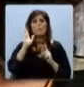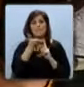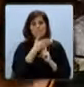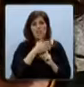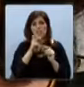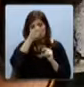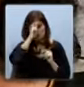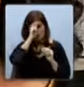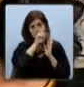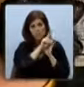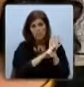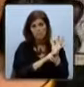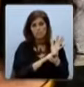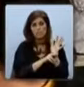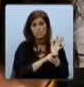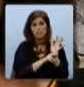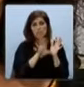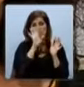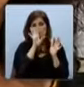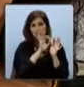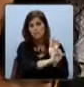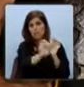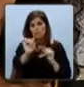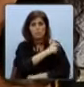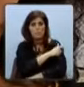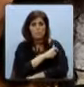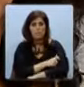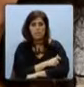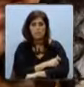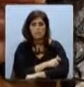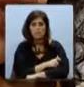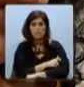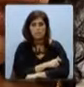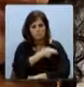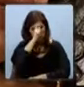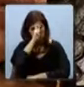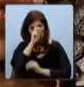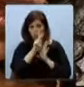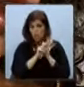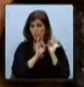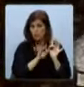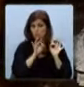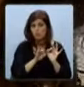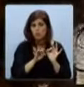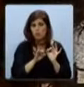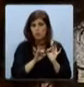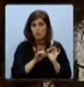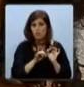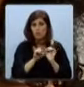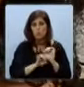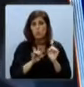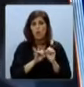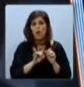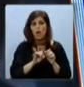regras e se eles eram tão não é eram os representantes levavam essas regras a sério não tinha com ele a Colher de